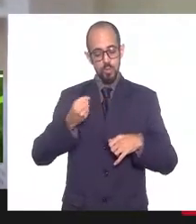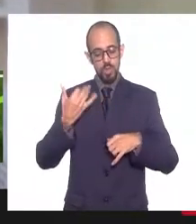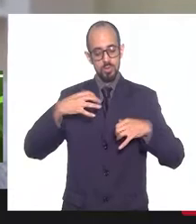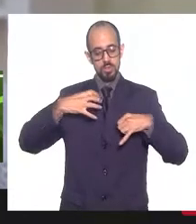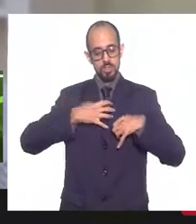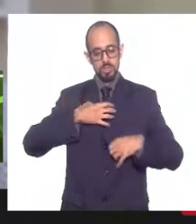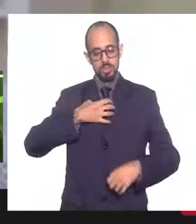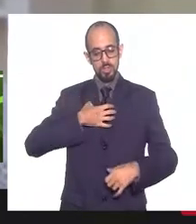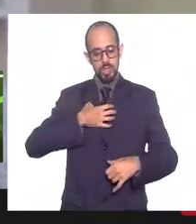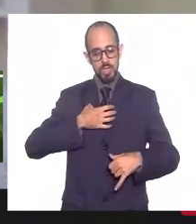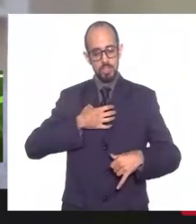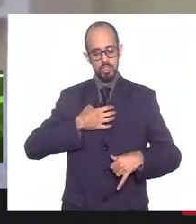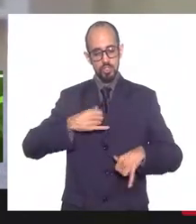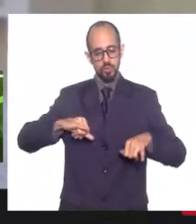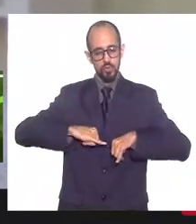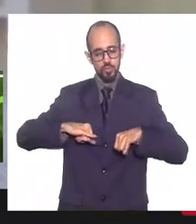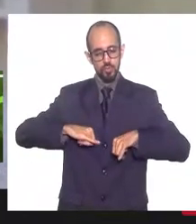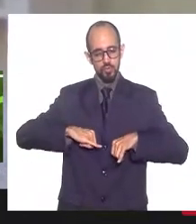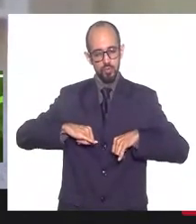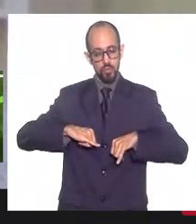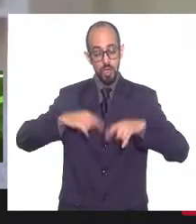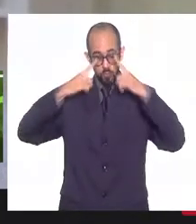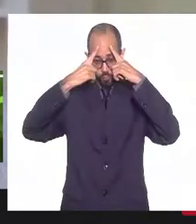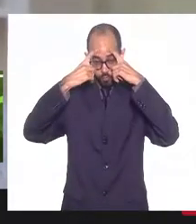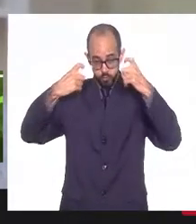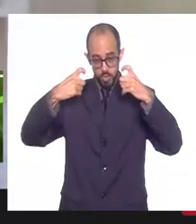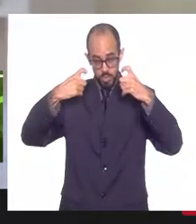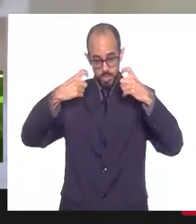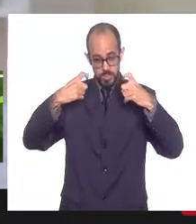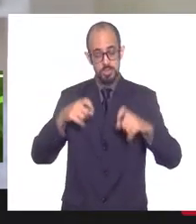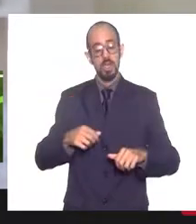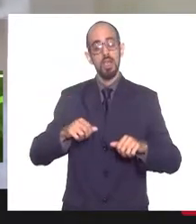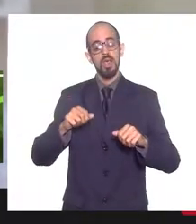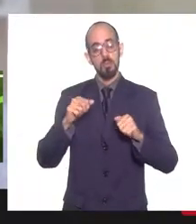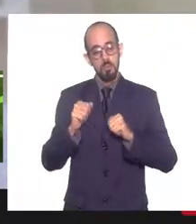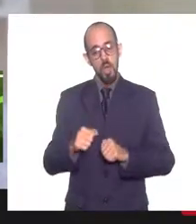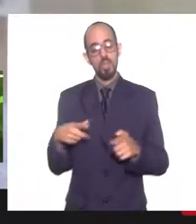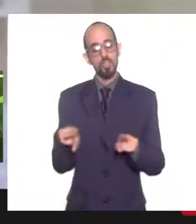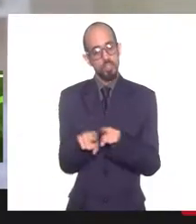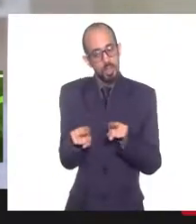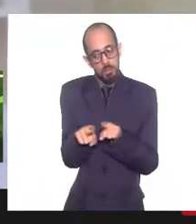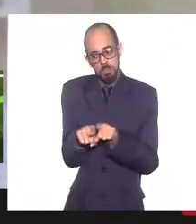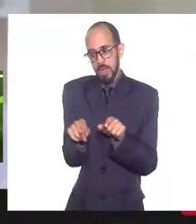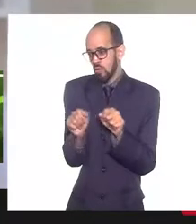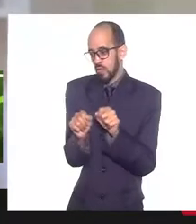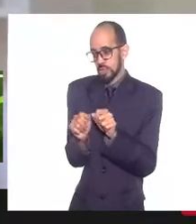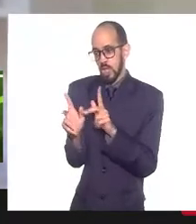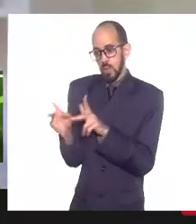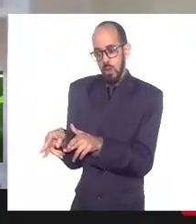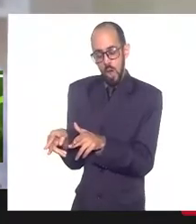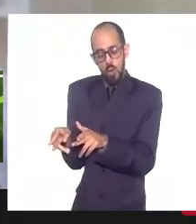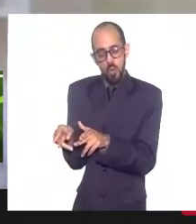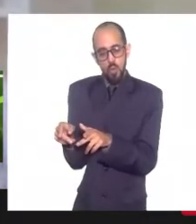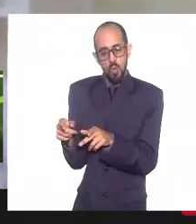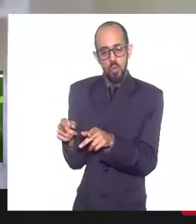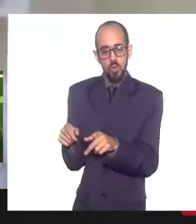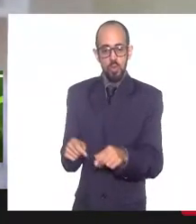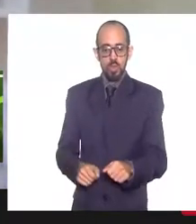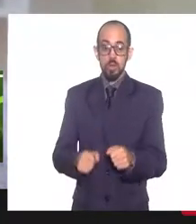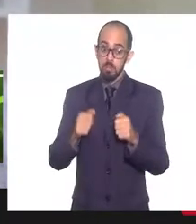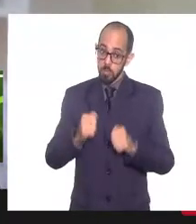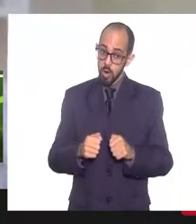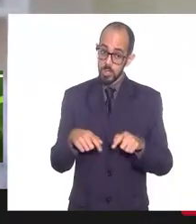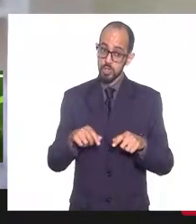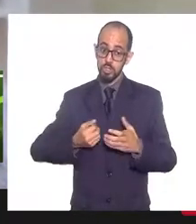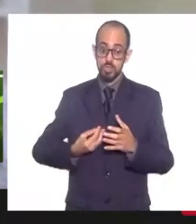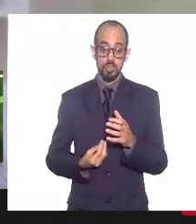por muito pouco, podem cometer violências. E isso pode se tornar cada vez maior. Muitas vezes,